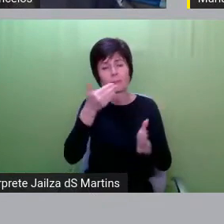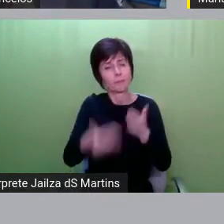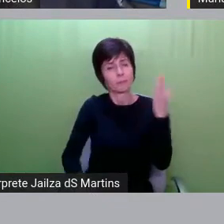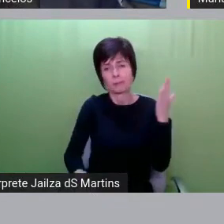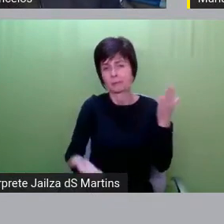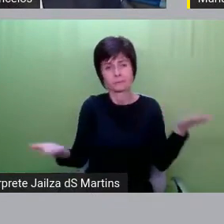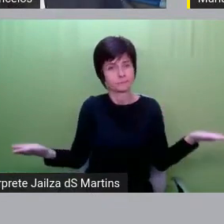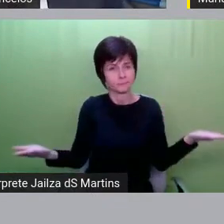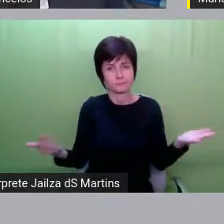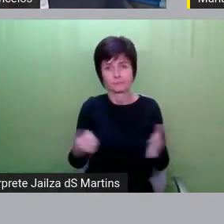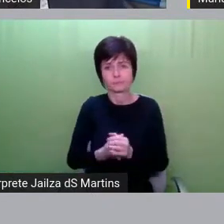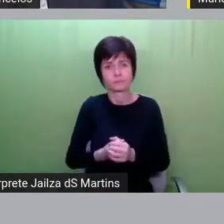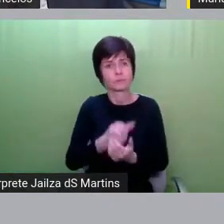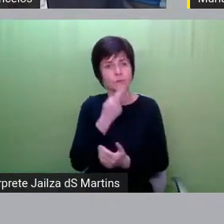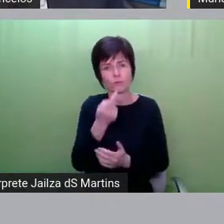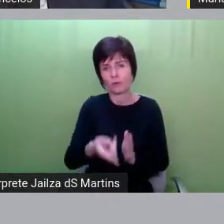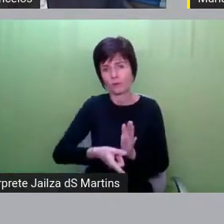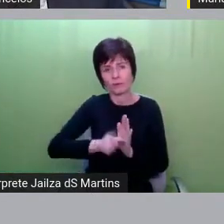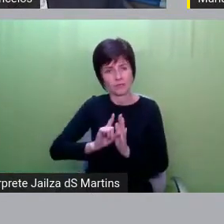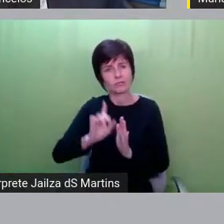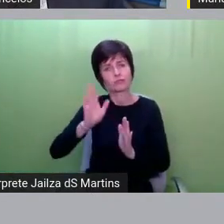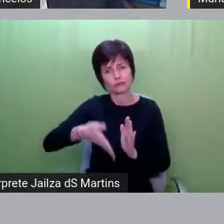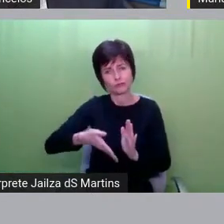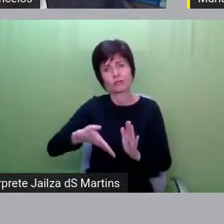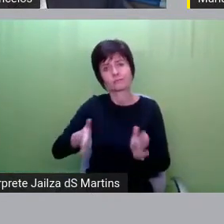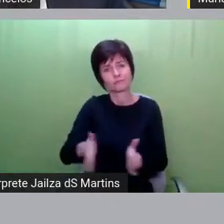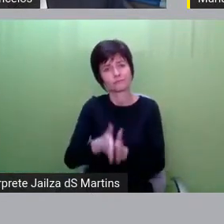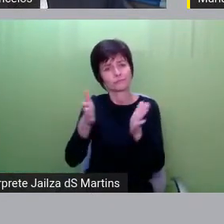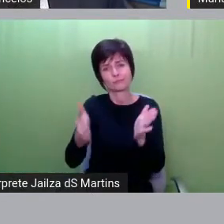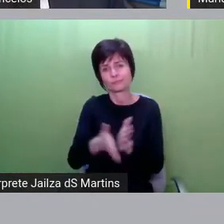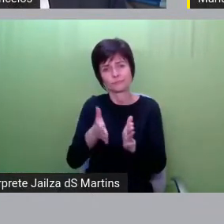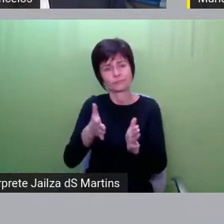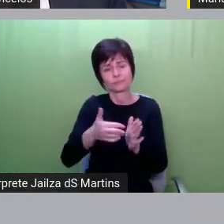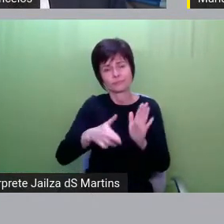disse, a precarização e tudo mais, não preciso dizer mais nada.